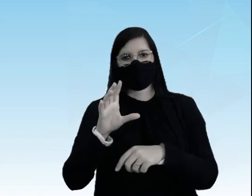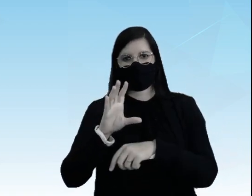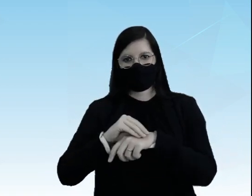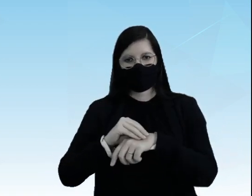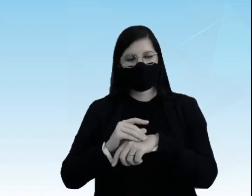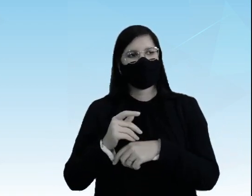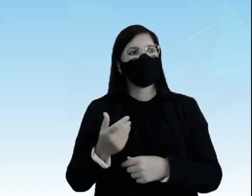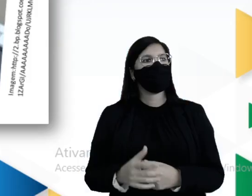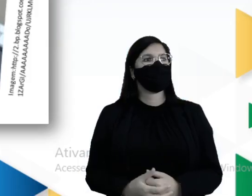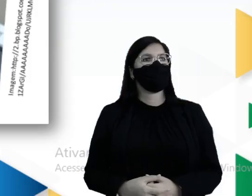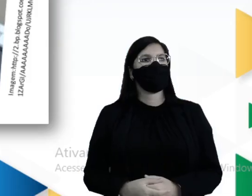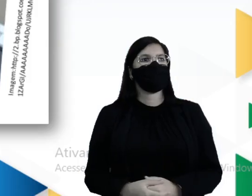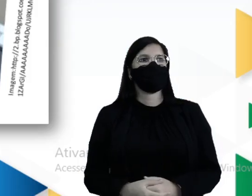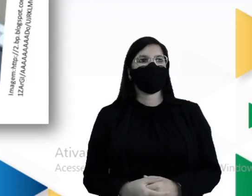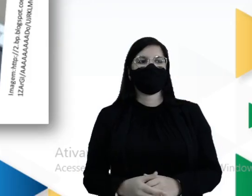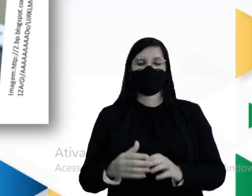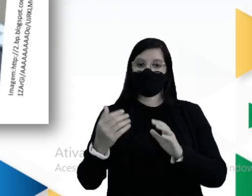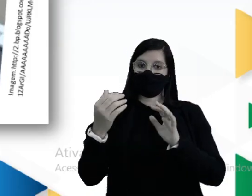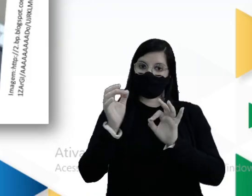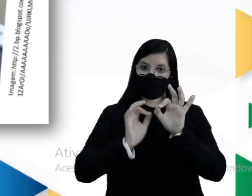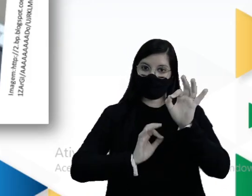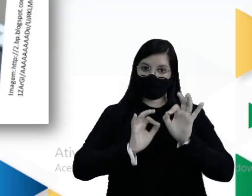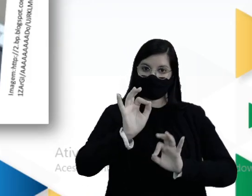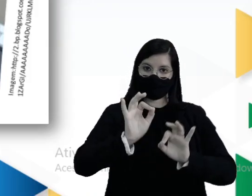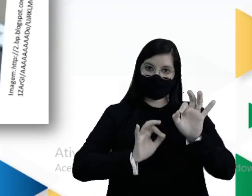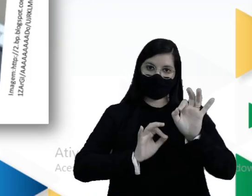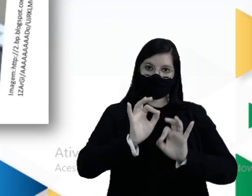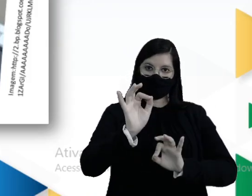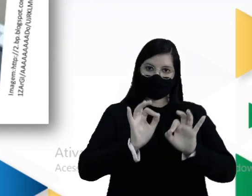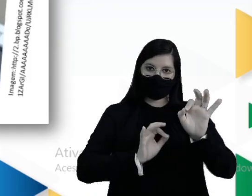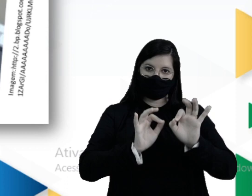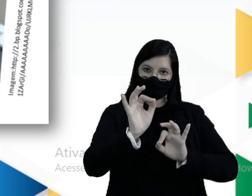daí agora. Veja, planejamento. Olhem bem,